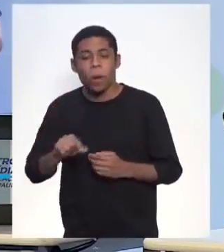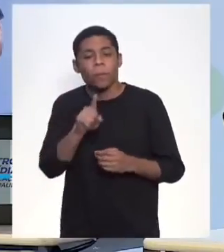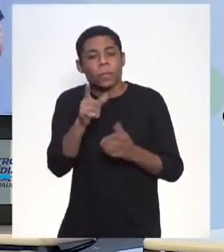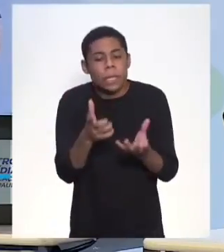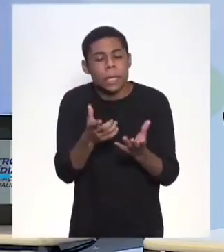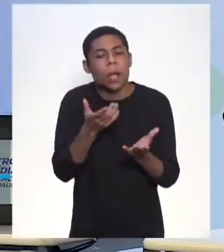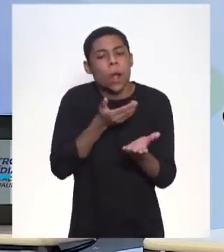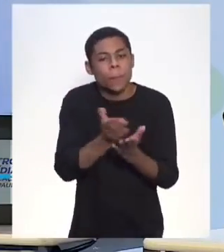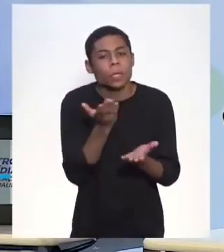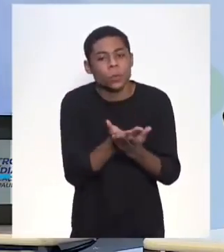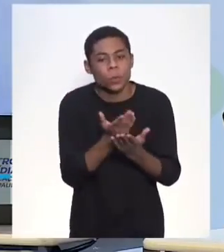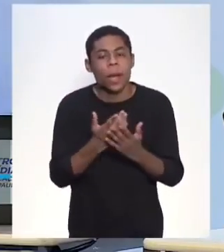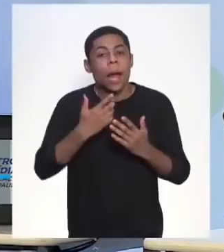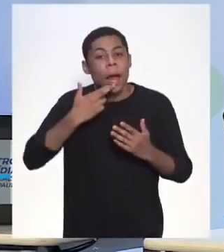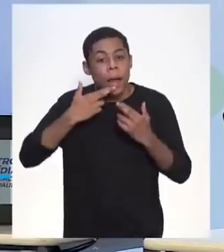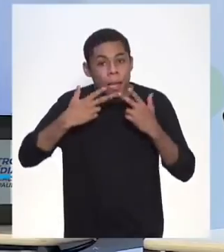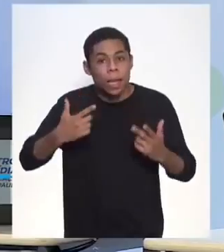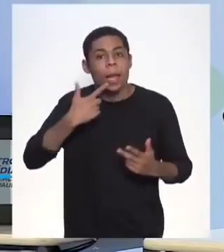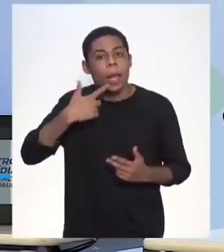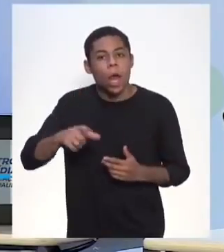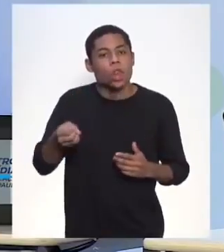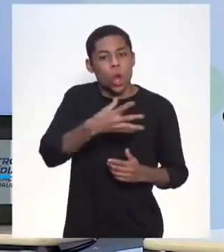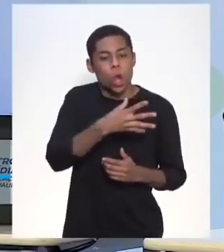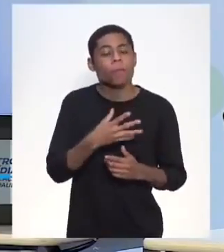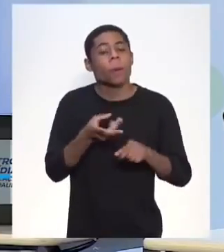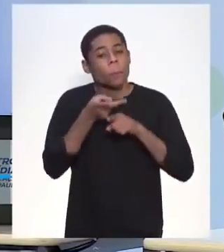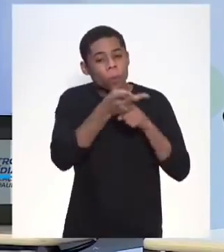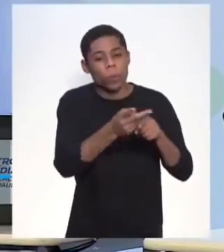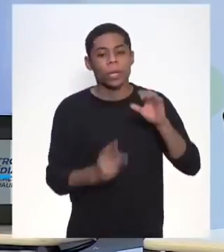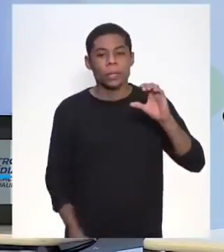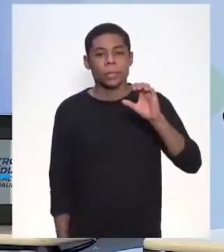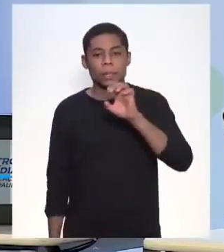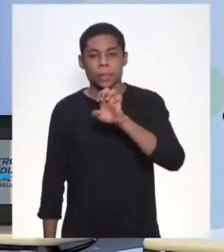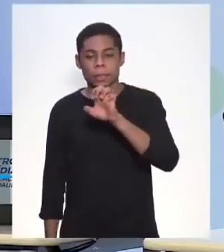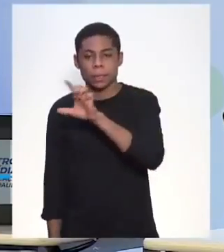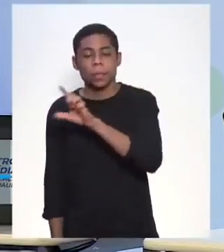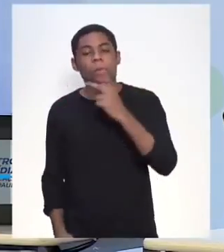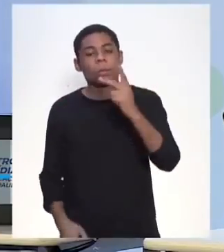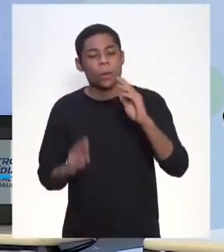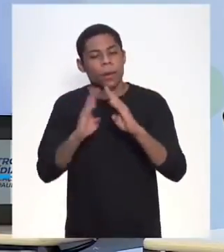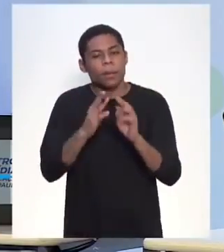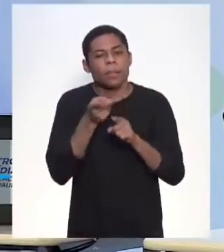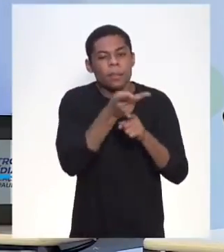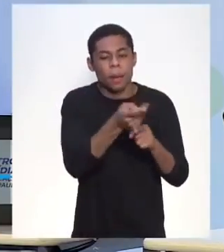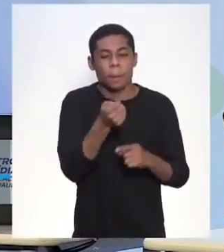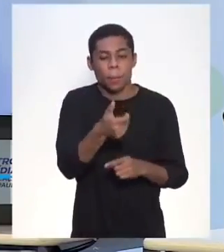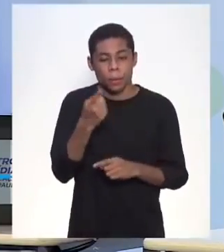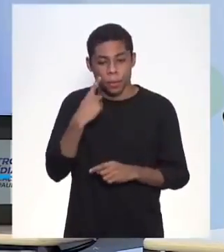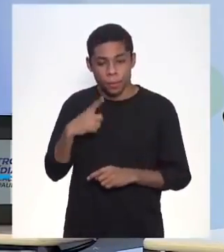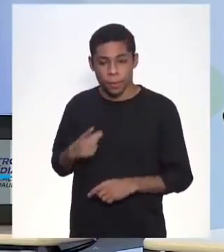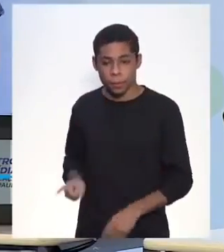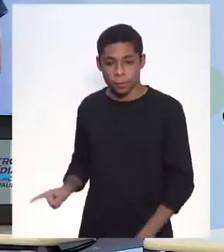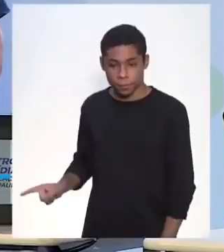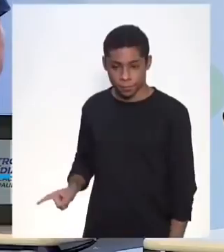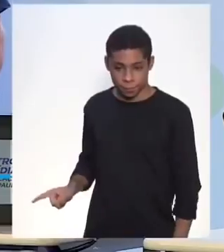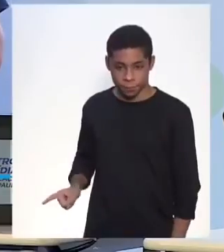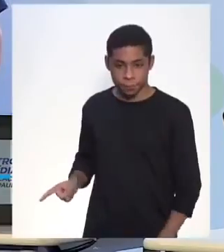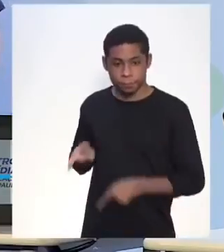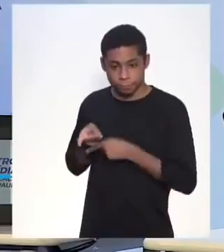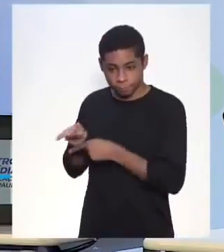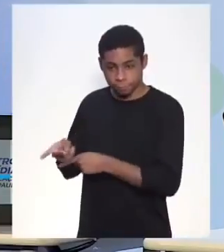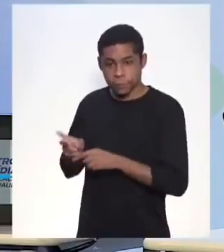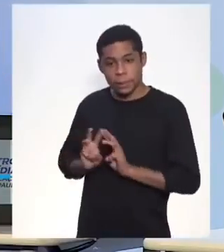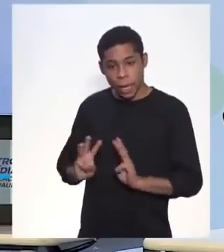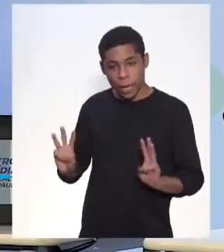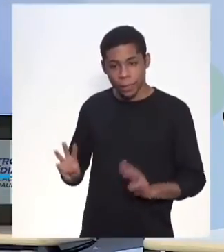um idioma novo este ano, vai lá, procura o CEL mais próximo da sua região, o endereço está ali embaixo para você, né?